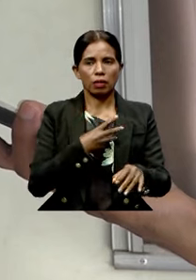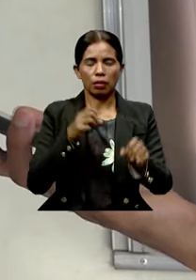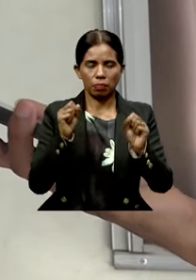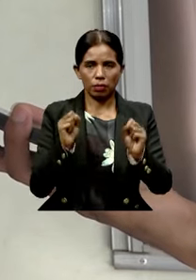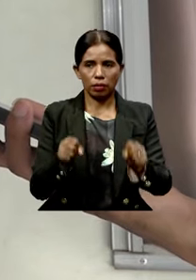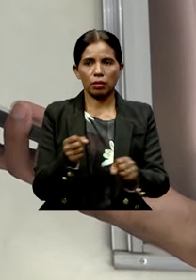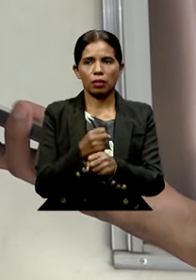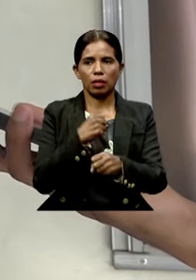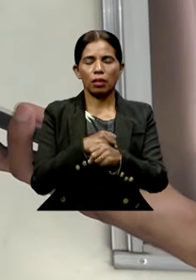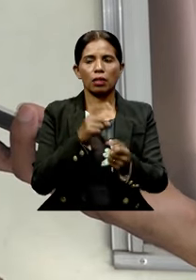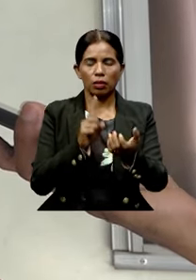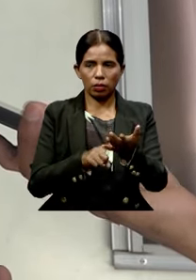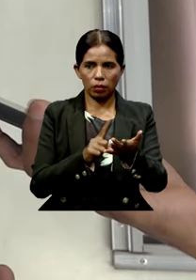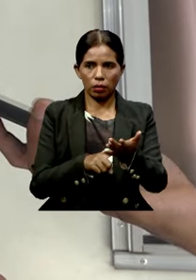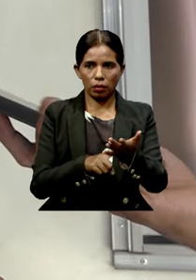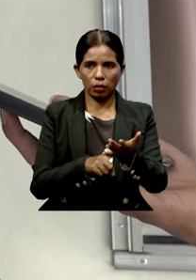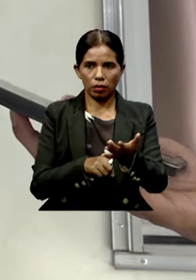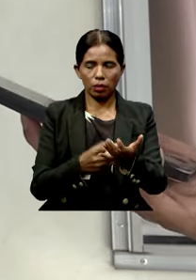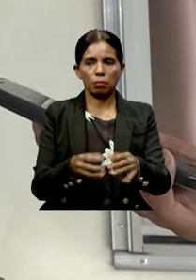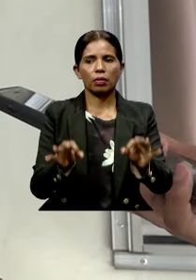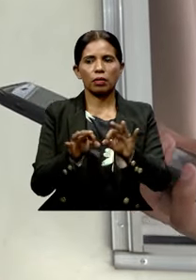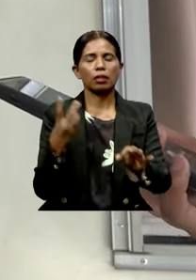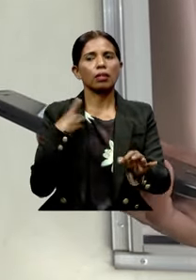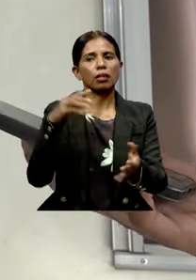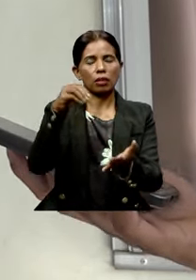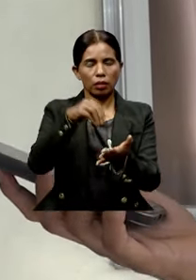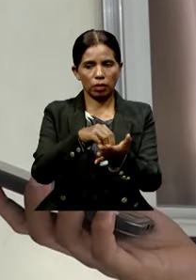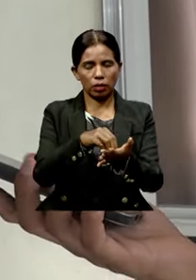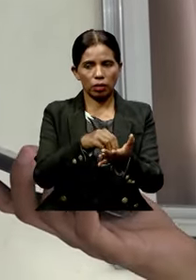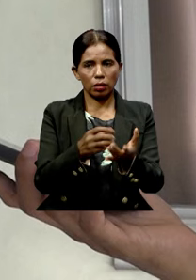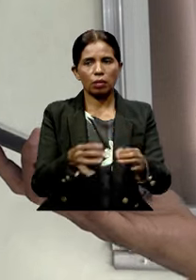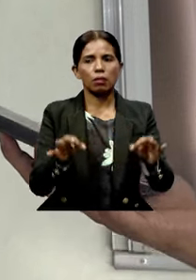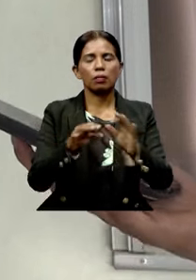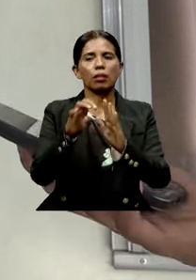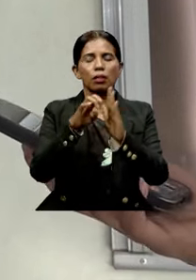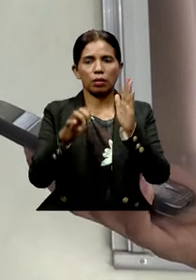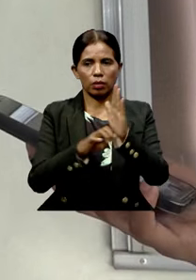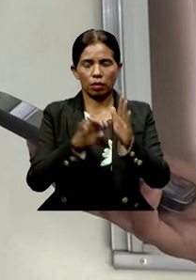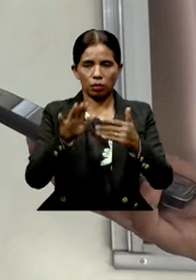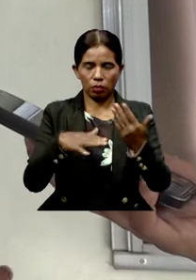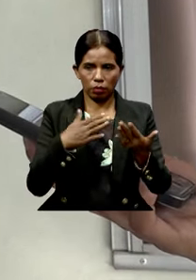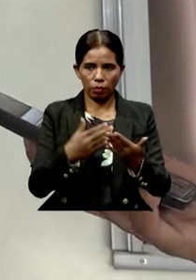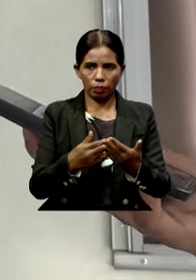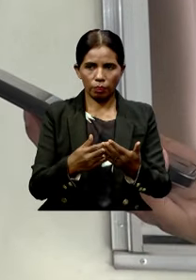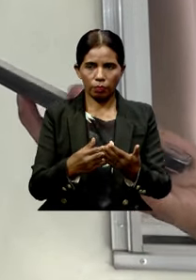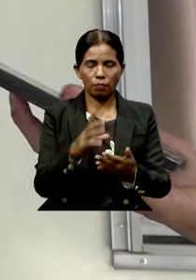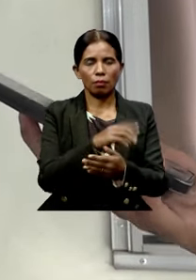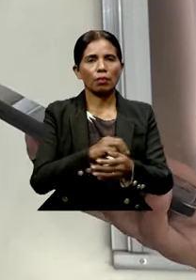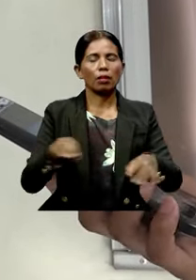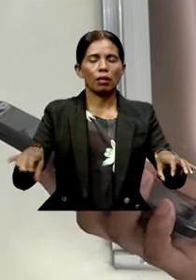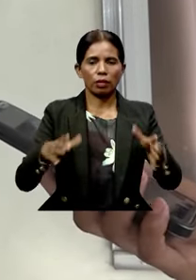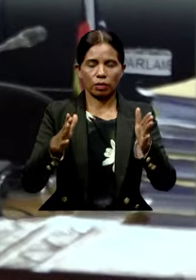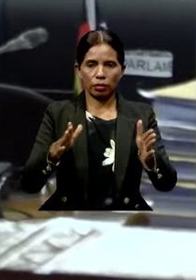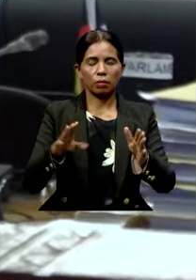a discussão ela para pelo menos prioridades ter NBA tal né é prioridade estado né toma que nem ba funcionamento Estado